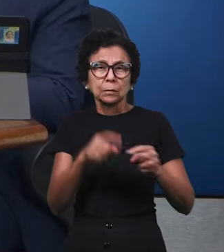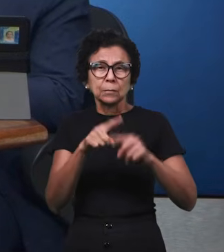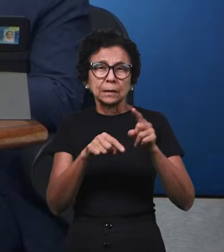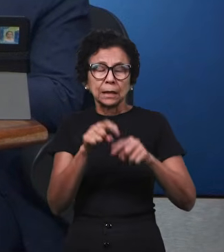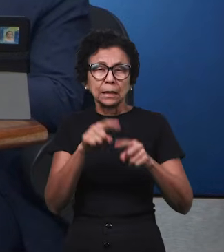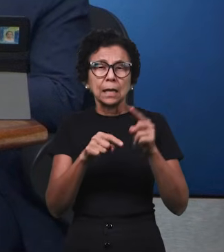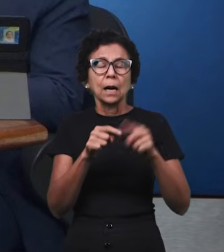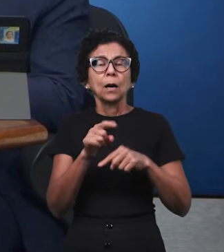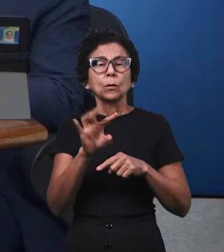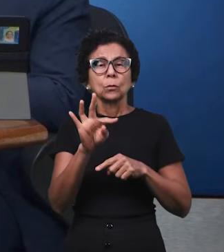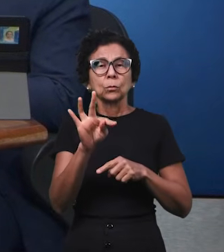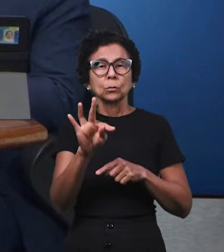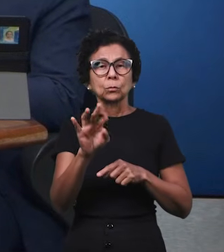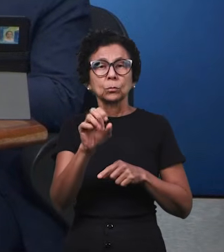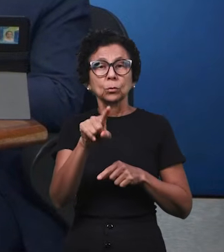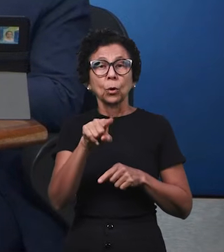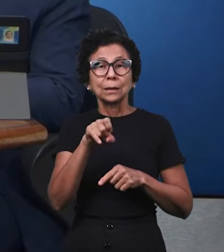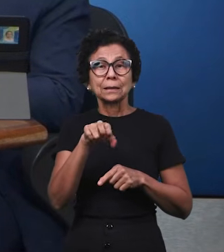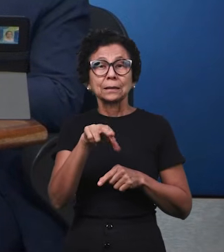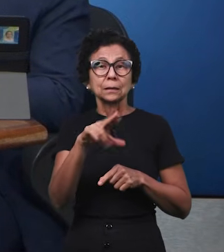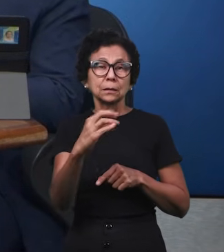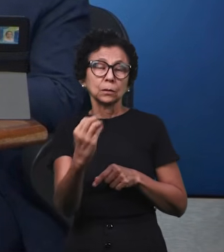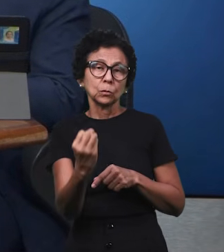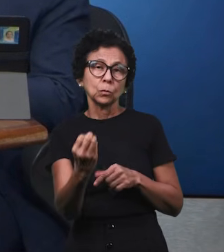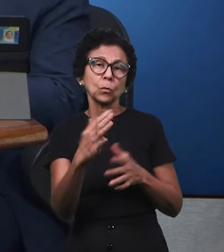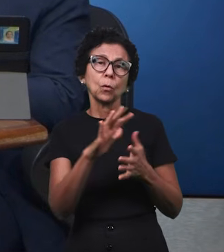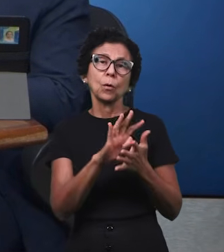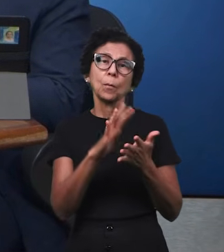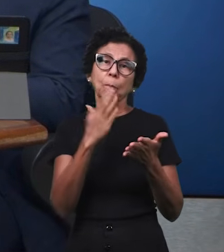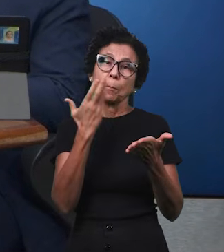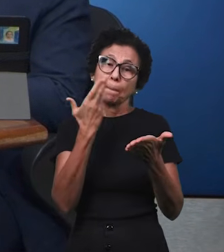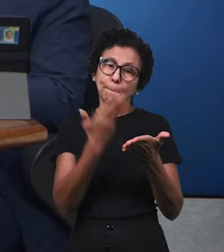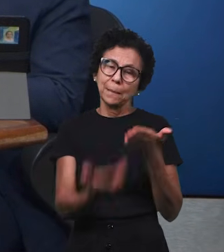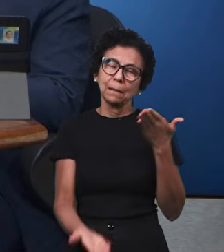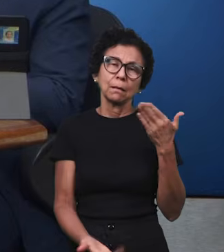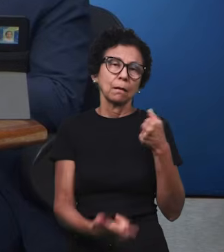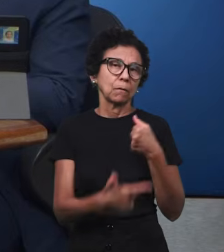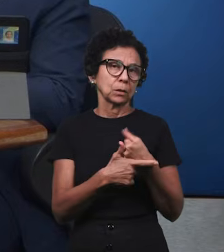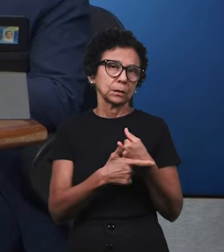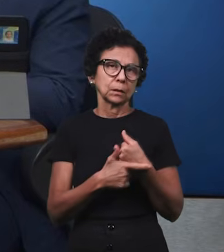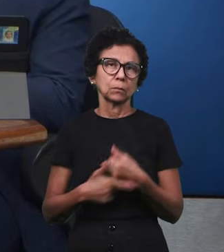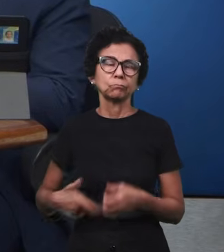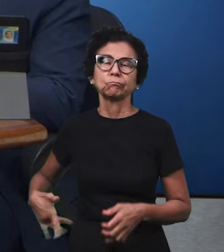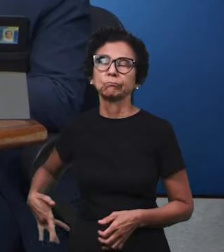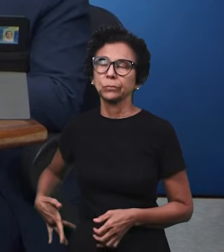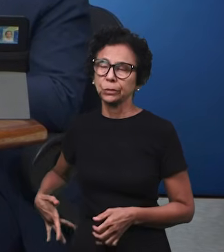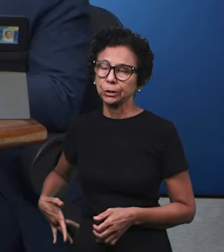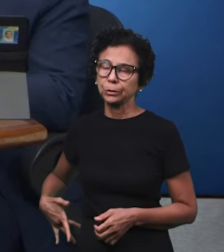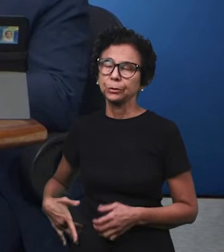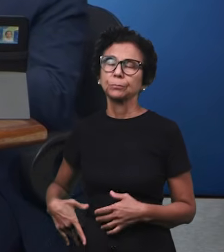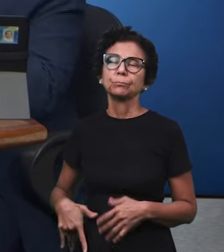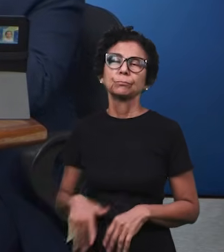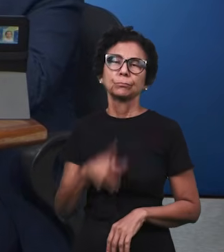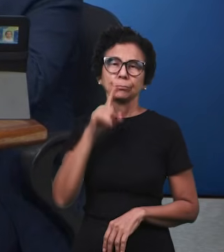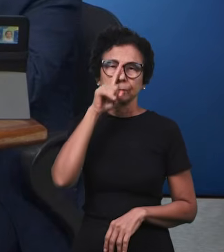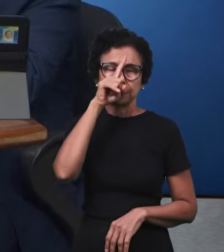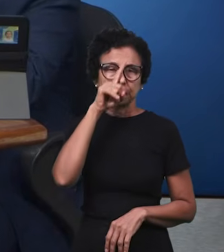o paciente pode evoluir com doença renal crônica e perder completamente a função dos rins. Perfeito. Né?